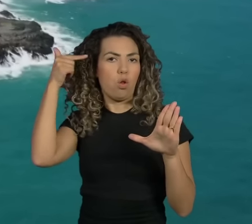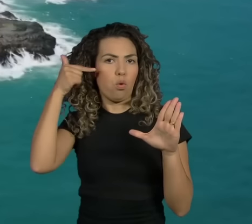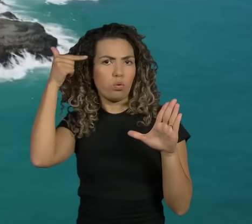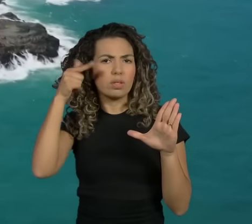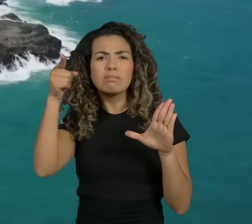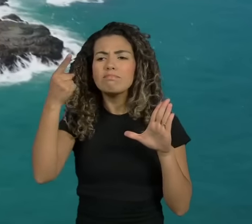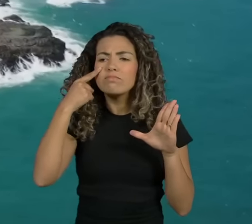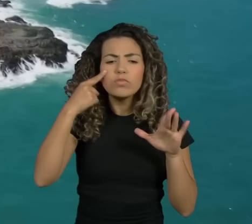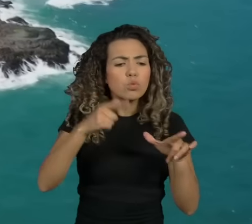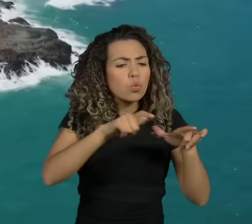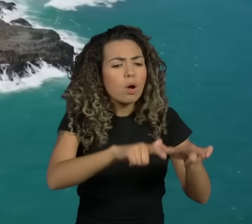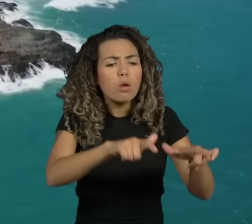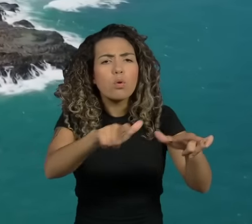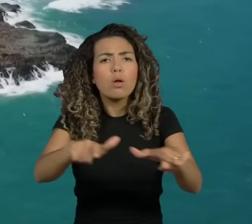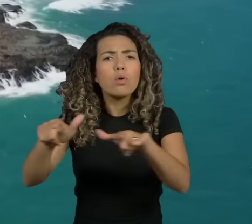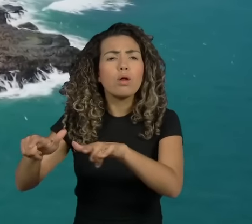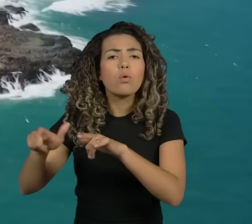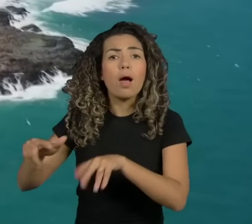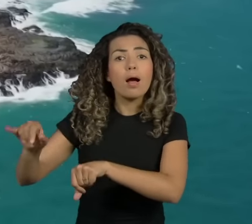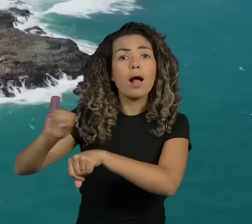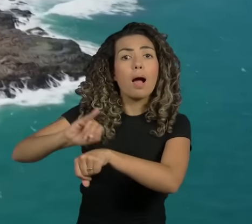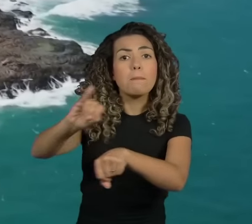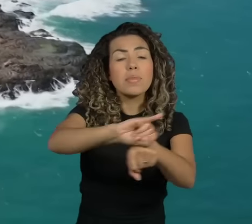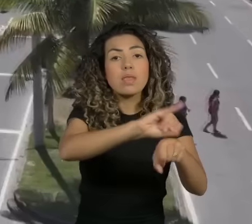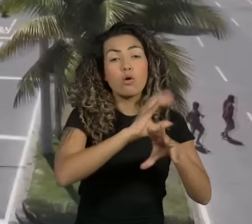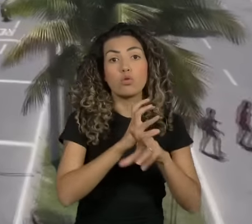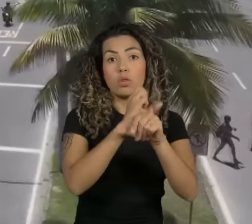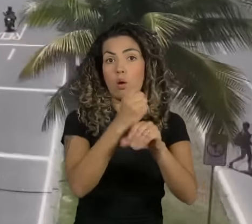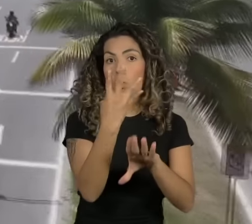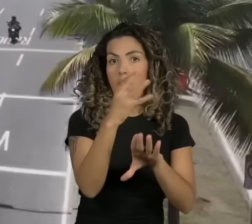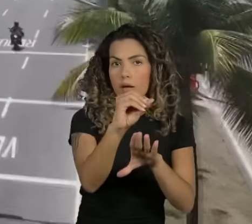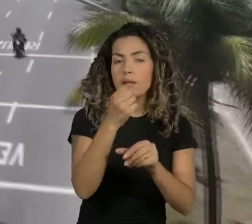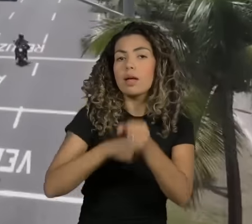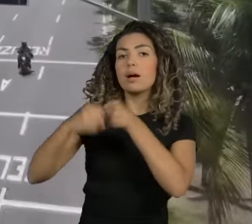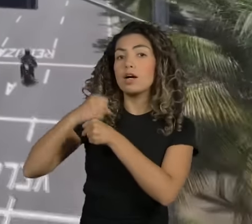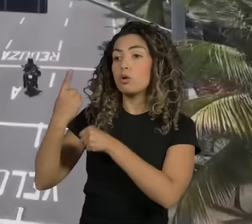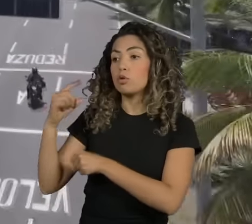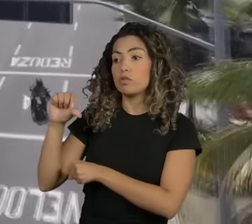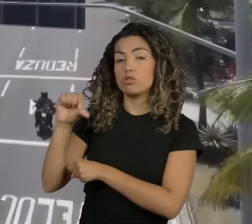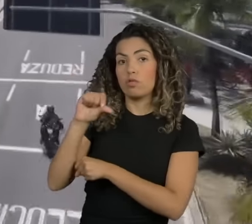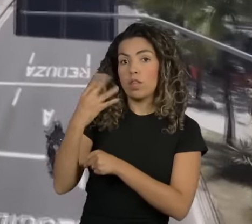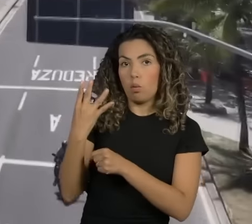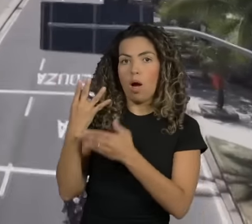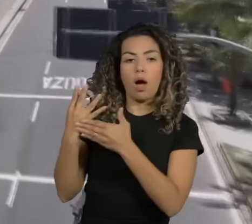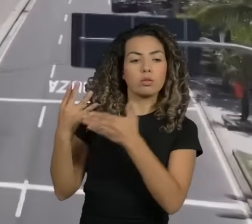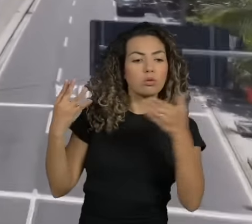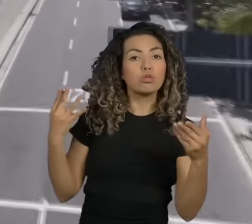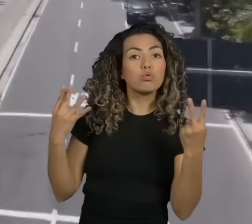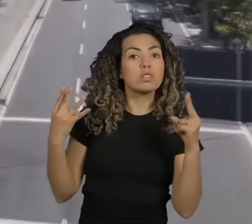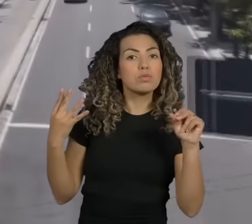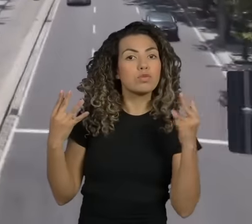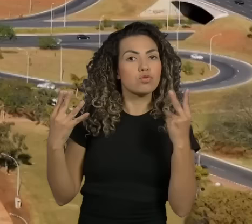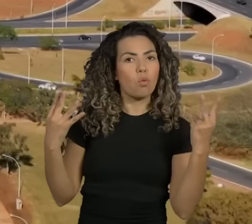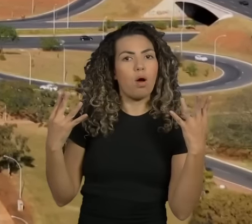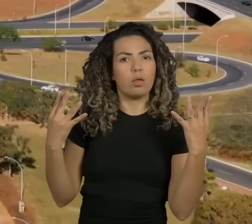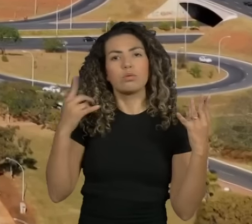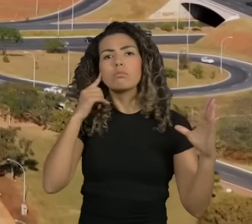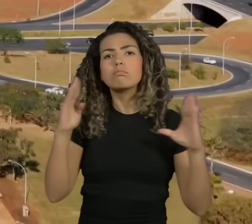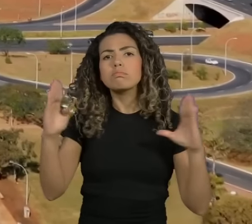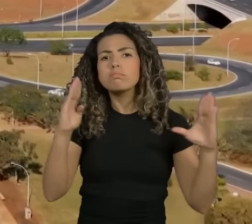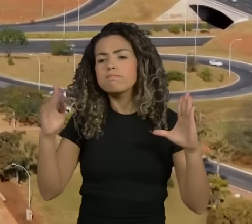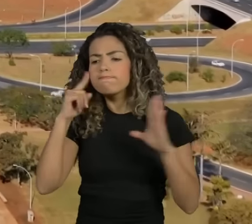as temperaturas de 40 capitais entre 1994 e 2024. Os